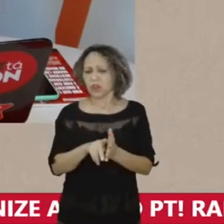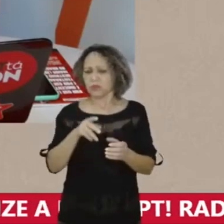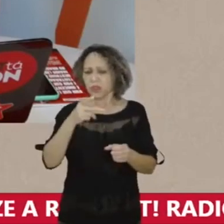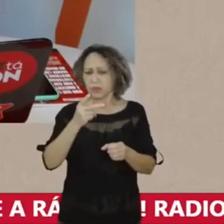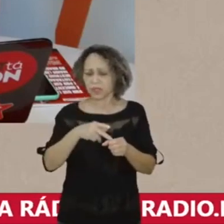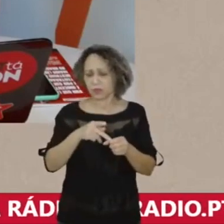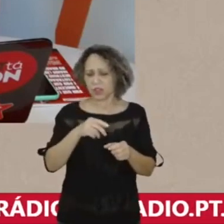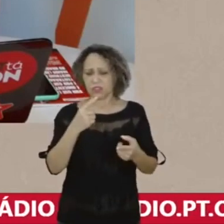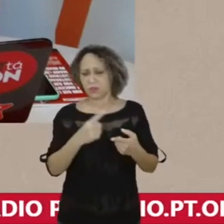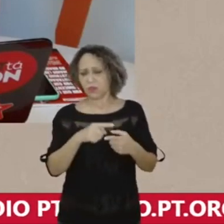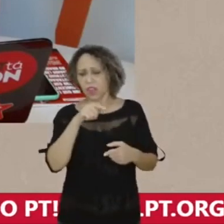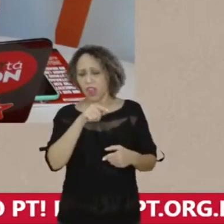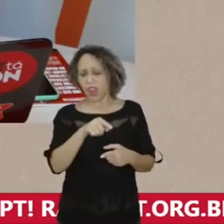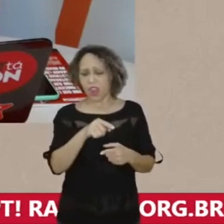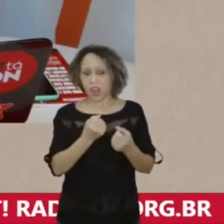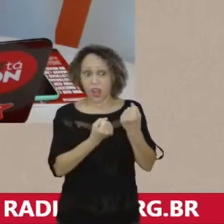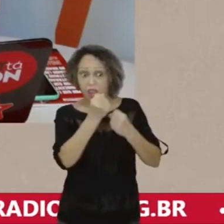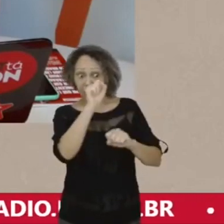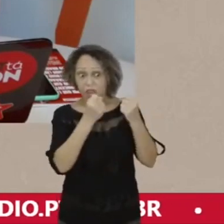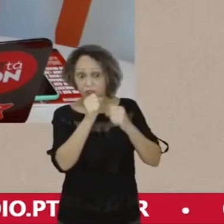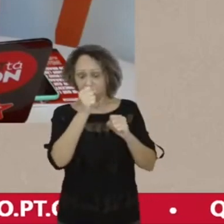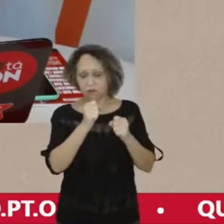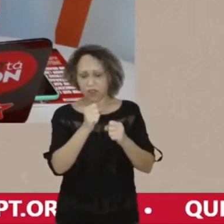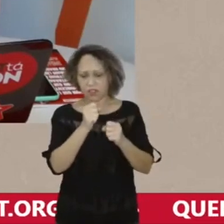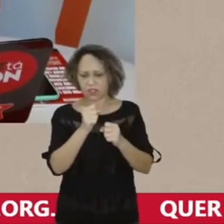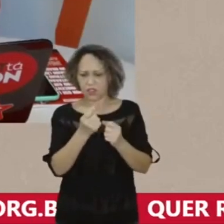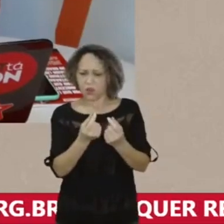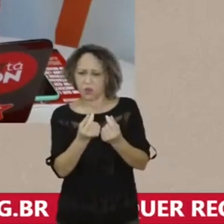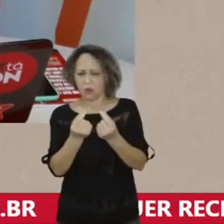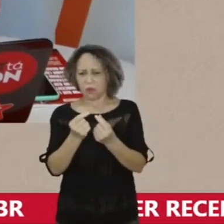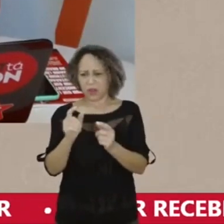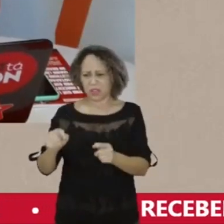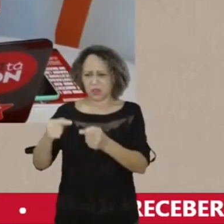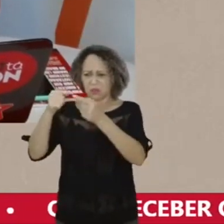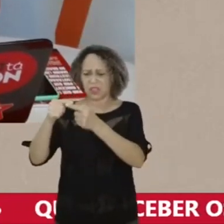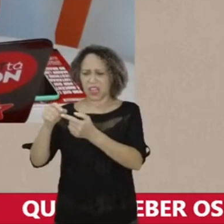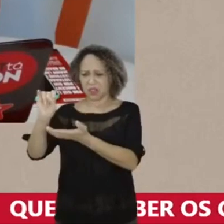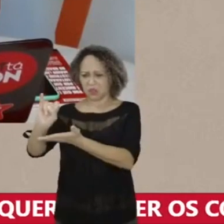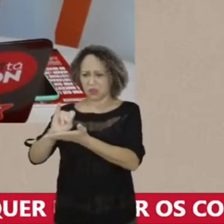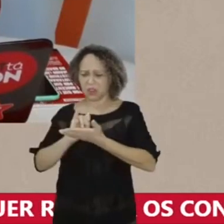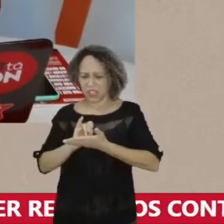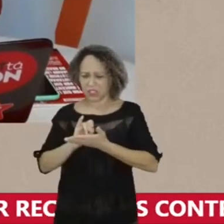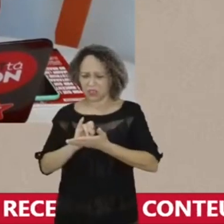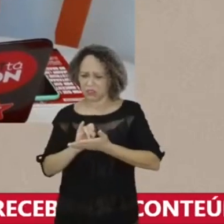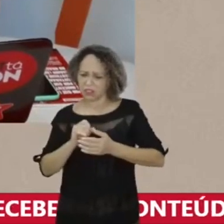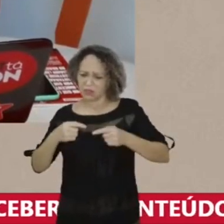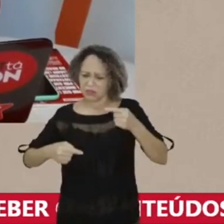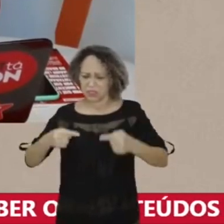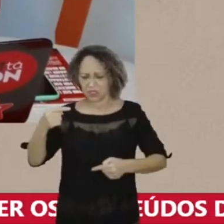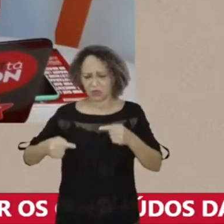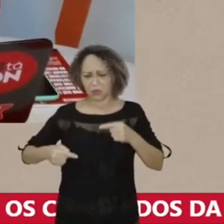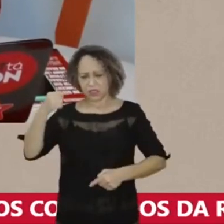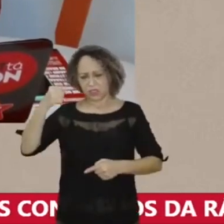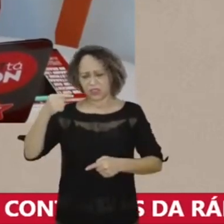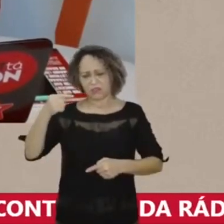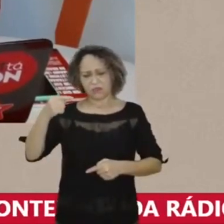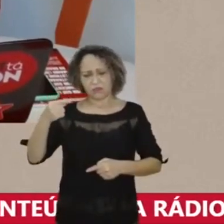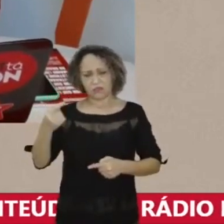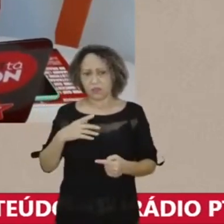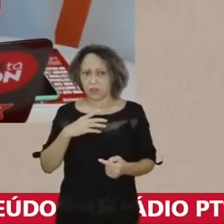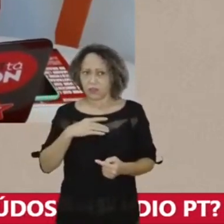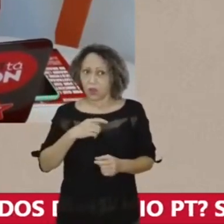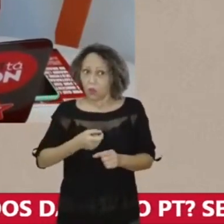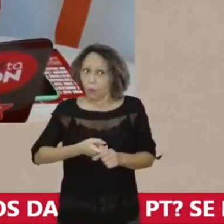porque ela refina a preços de importadores, embora seja muito competitiva nos seus custos, então ela acaba tendo uma margem de